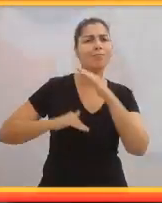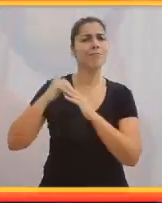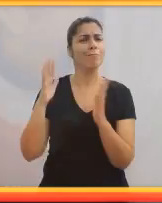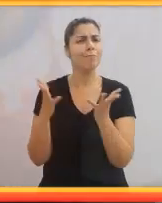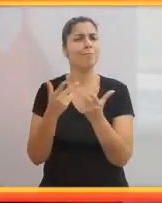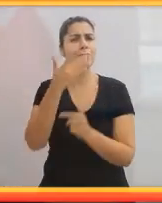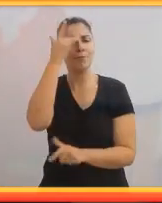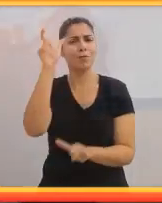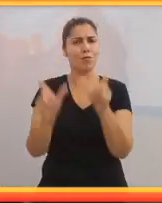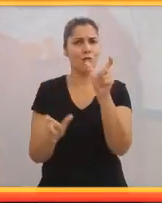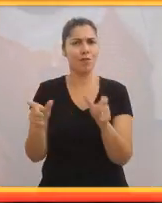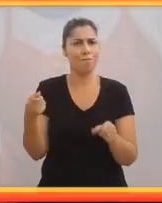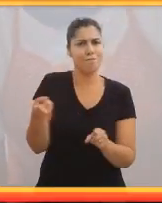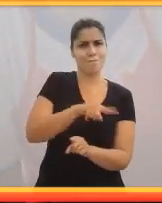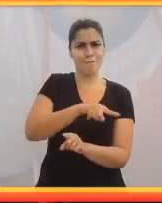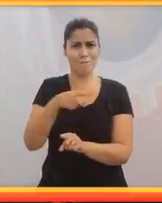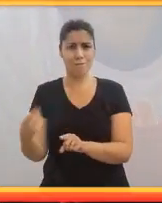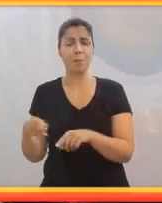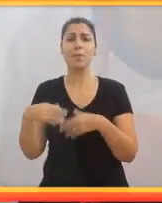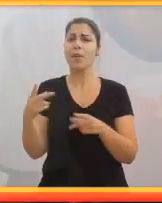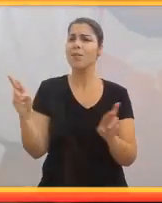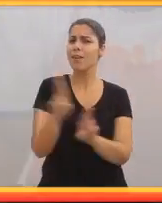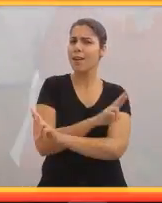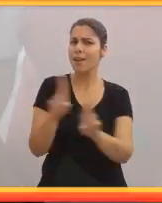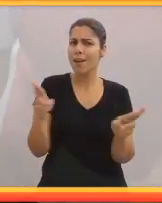açúcar na xícara e despeja na bacia com os ovos.